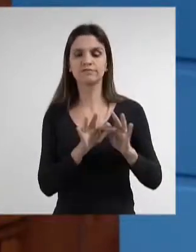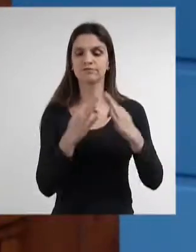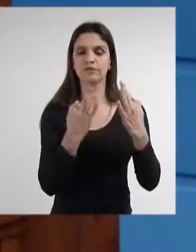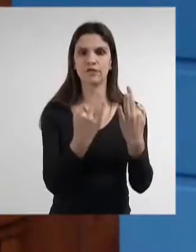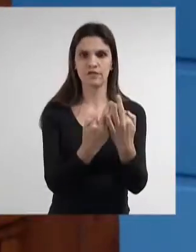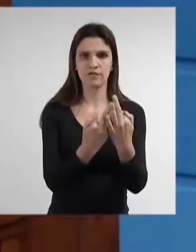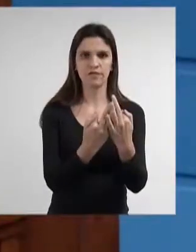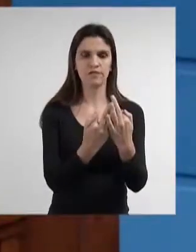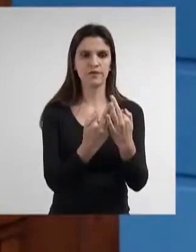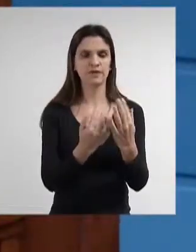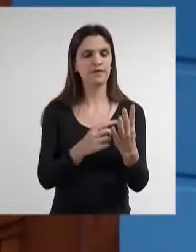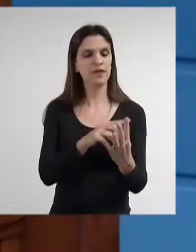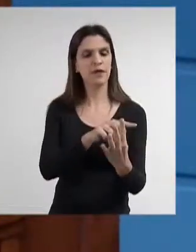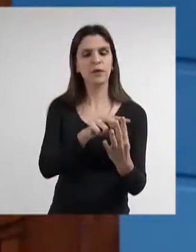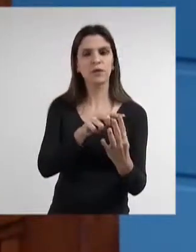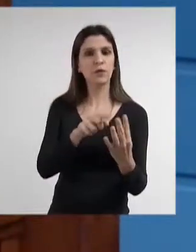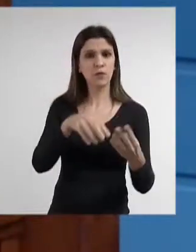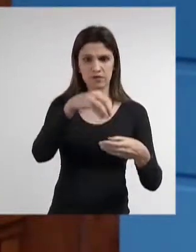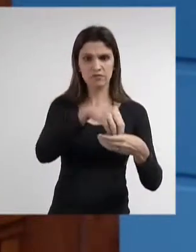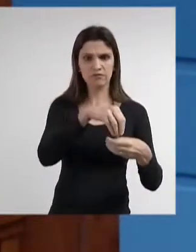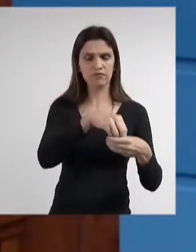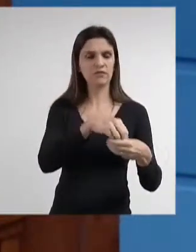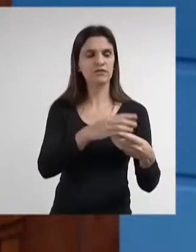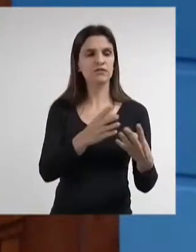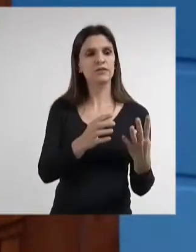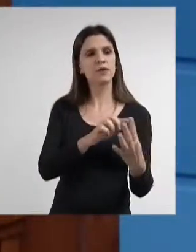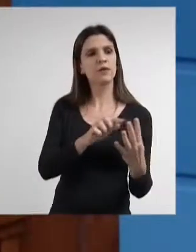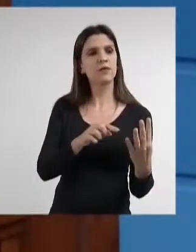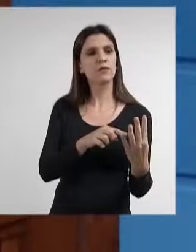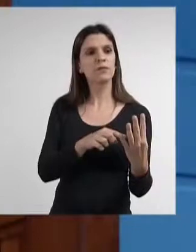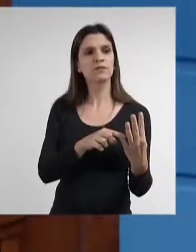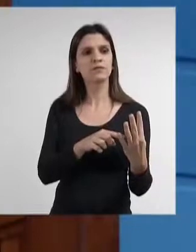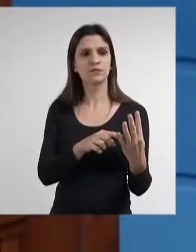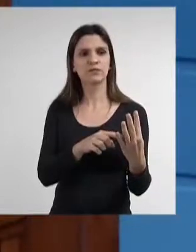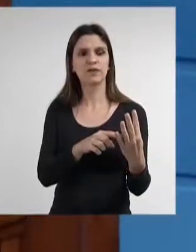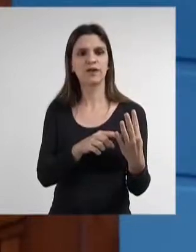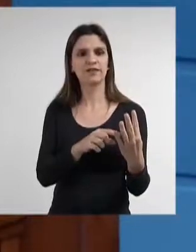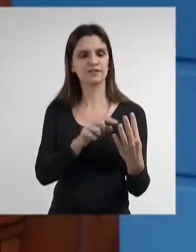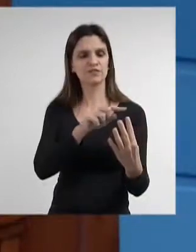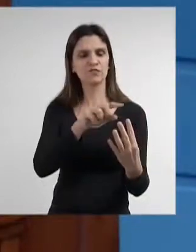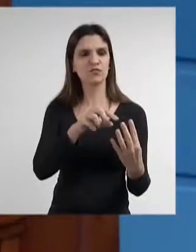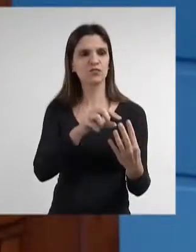de 4 pessoas tem uma renda familiar de R$